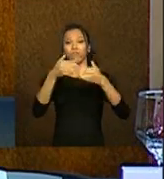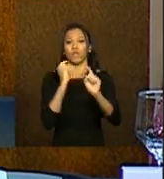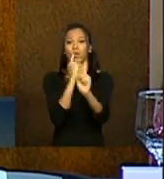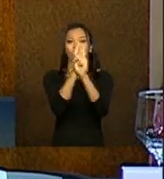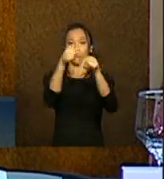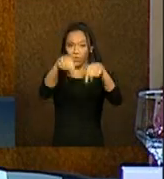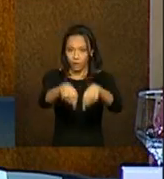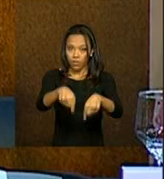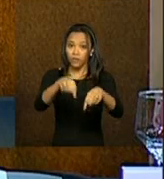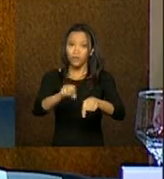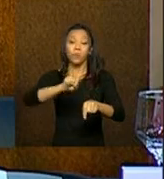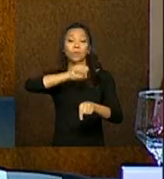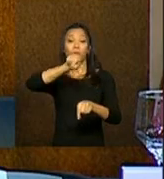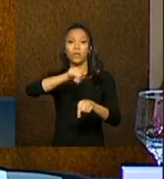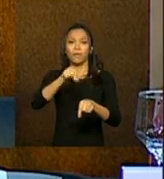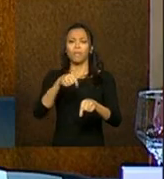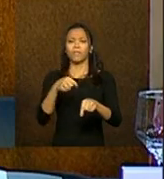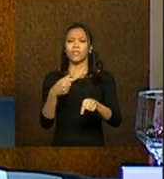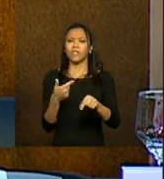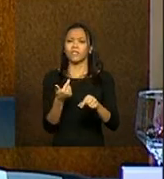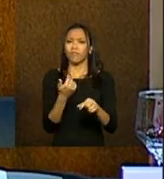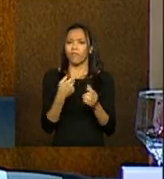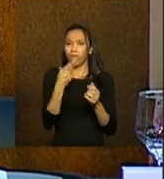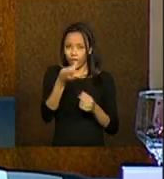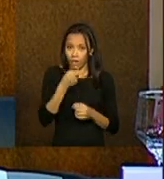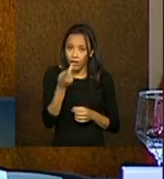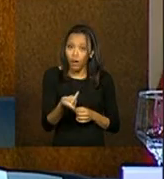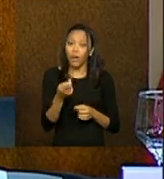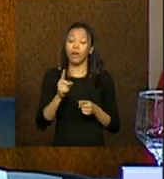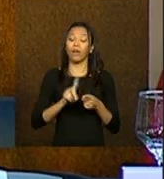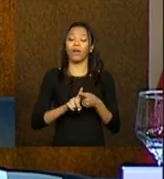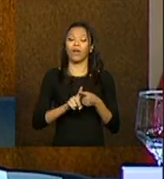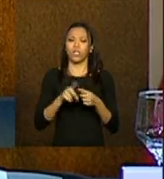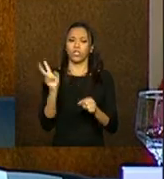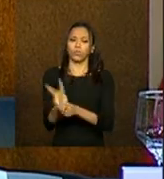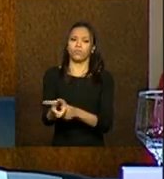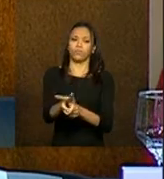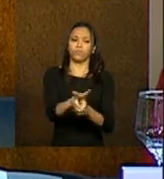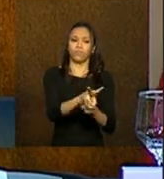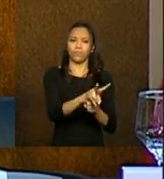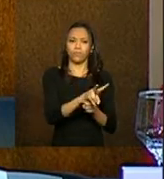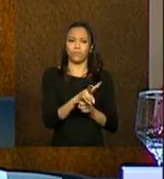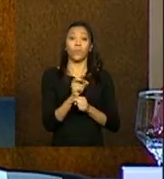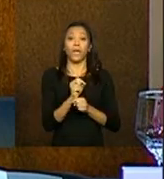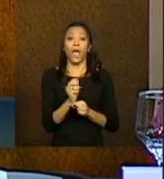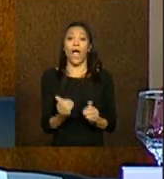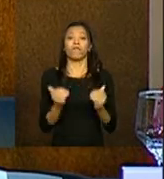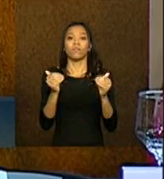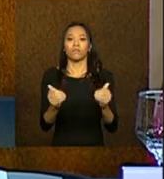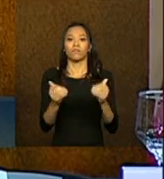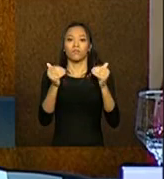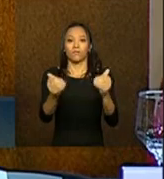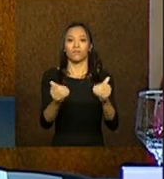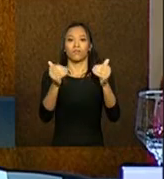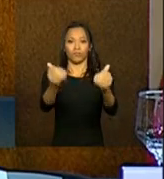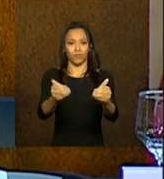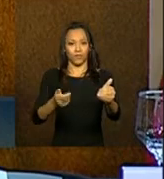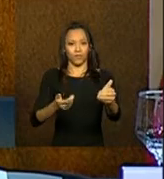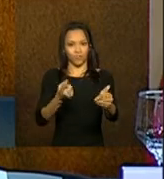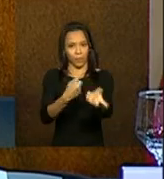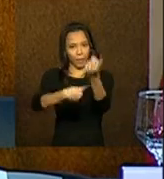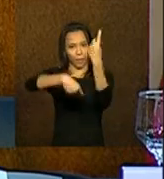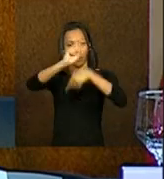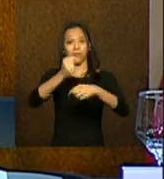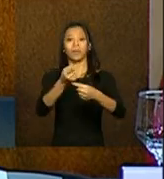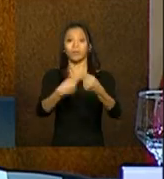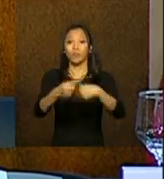questões, eh identificar e monitorar esses avanços eh da dessas políticas, as políticas